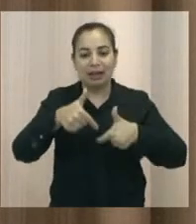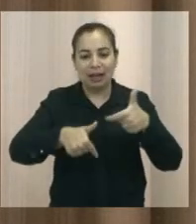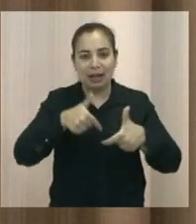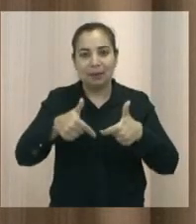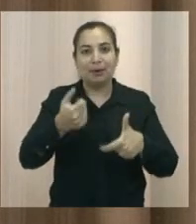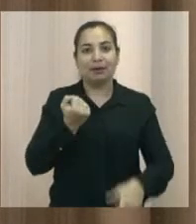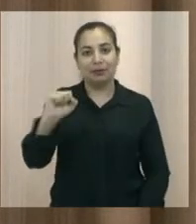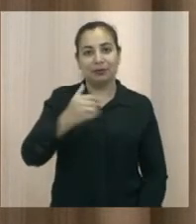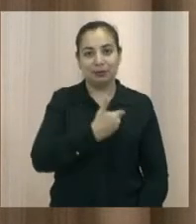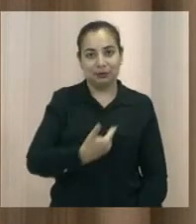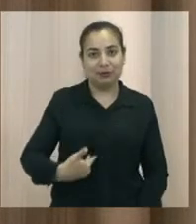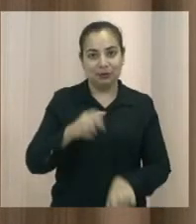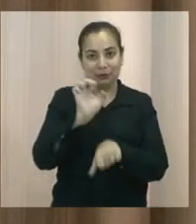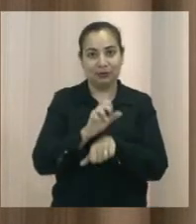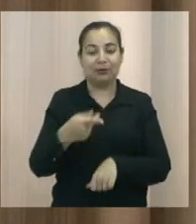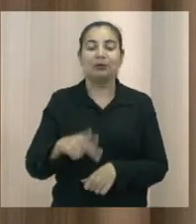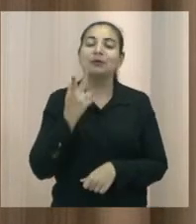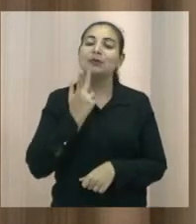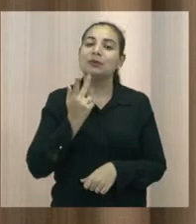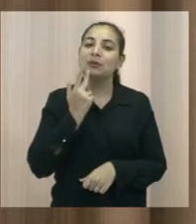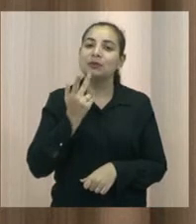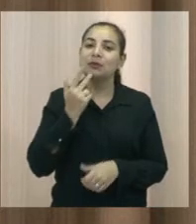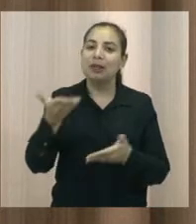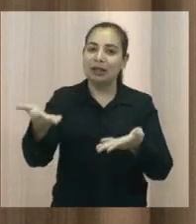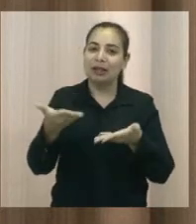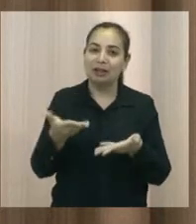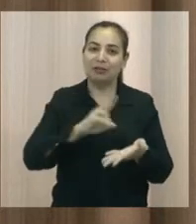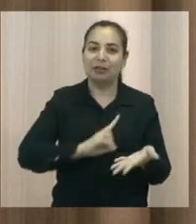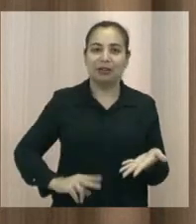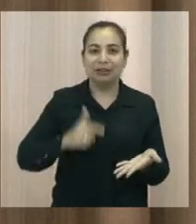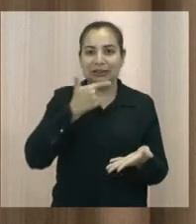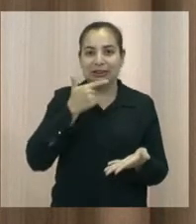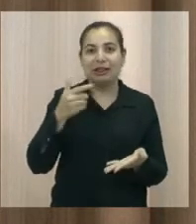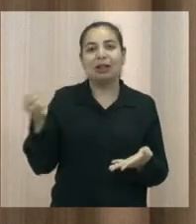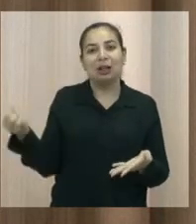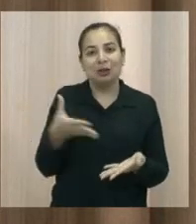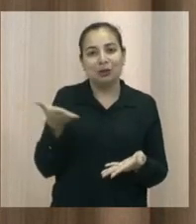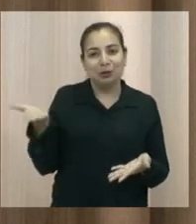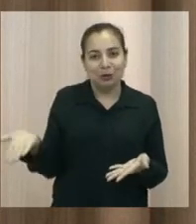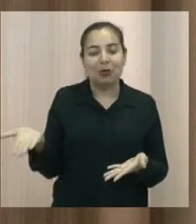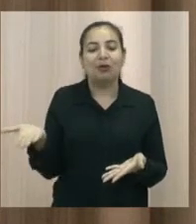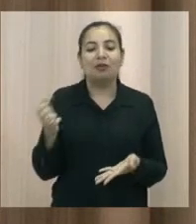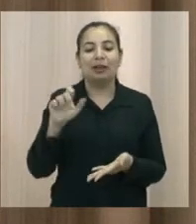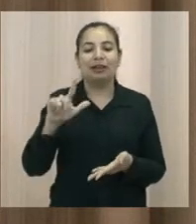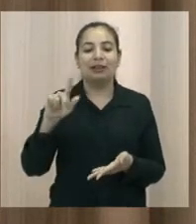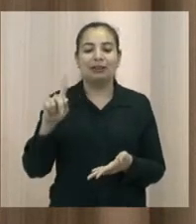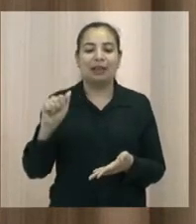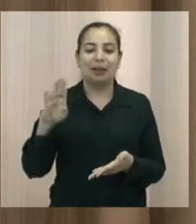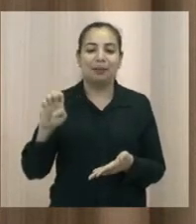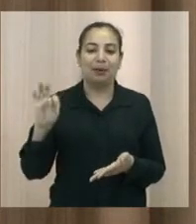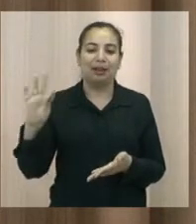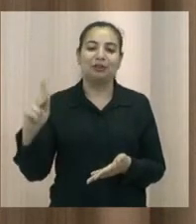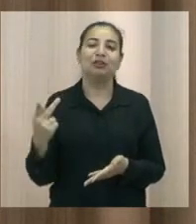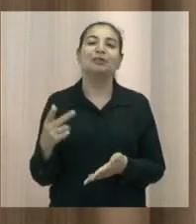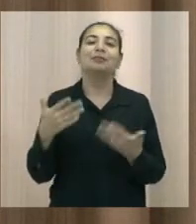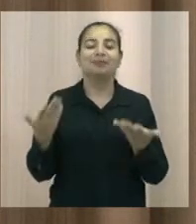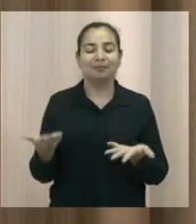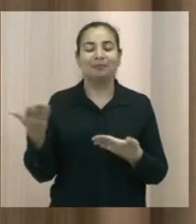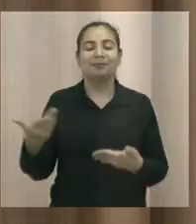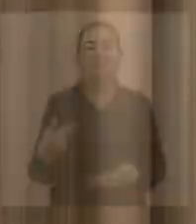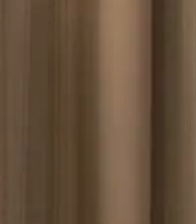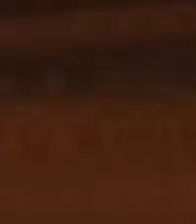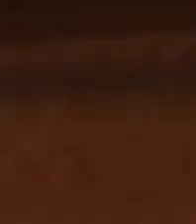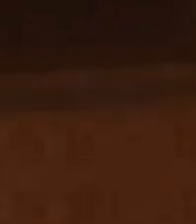da Defensoria Pública do Estado do Ceará, recebendo a vereadora Larissa Gaspar e a nova defensora-geral do Estado, doutora Elizabeth Chagas. A gente volta já já.